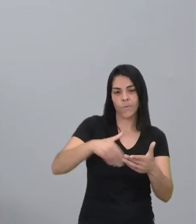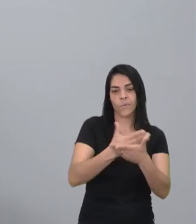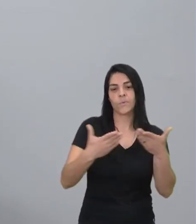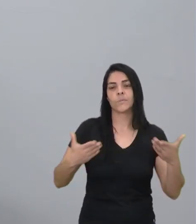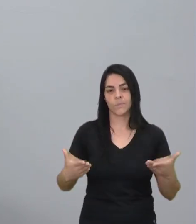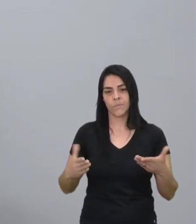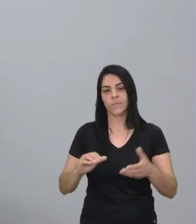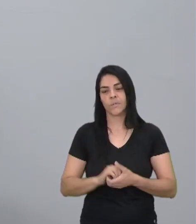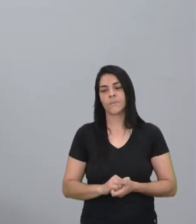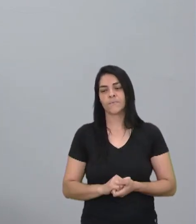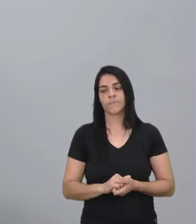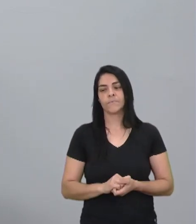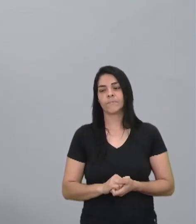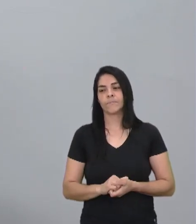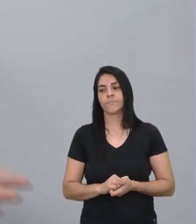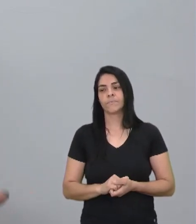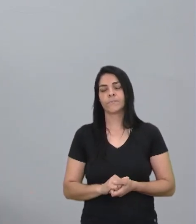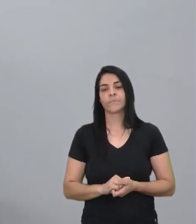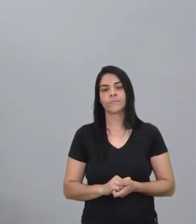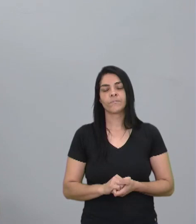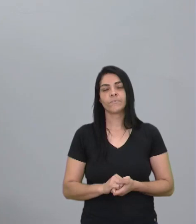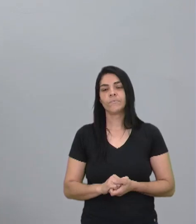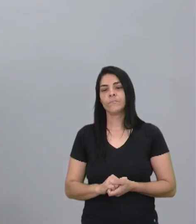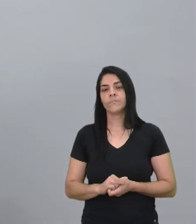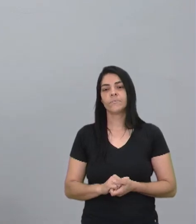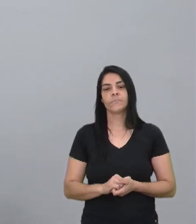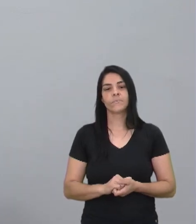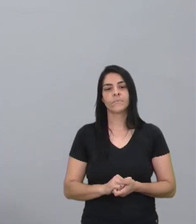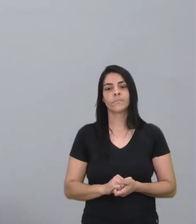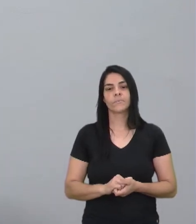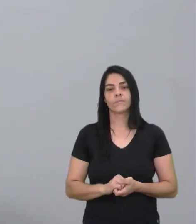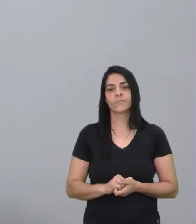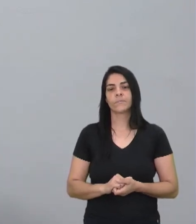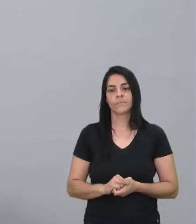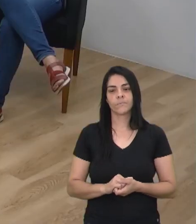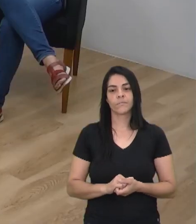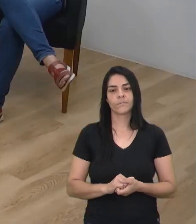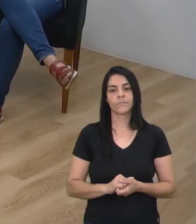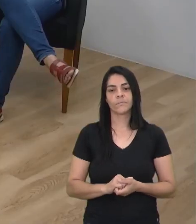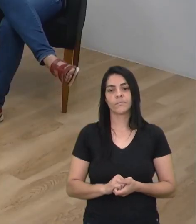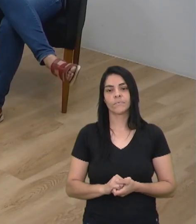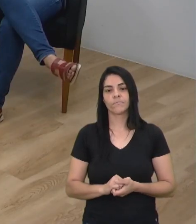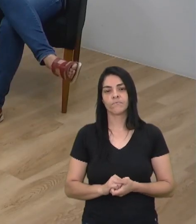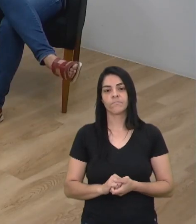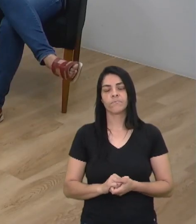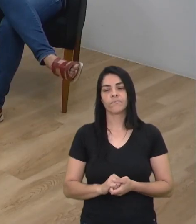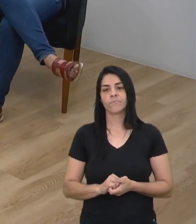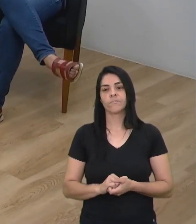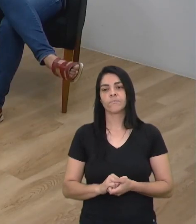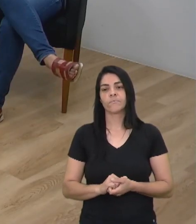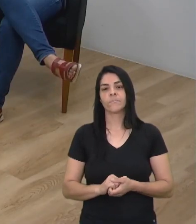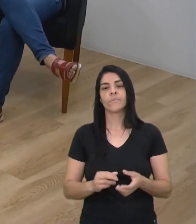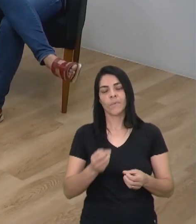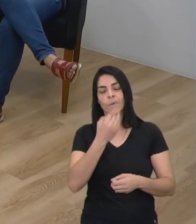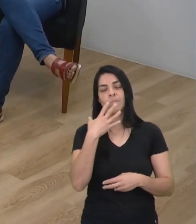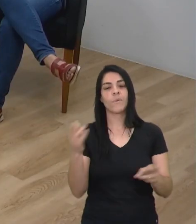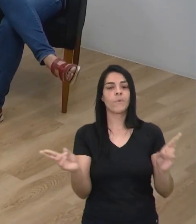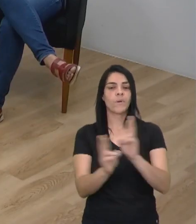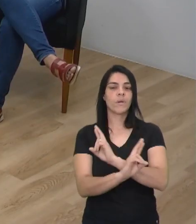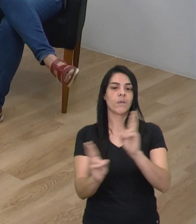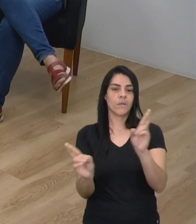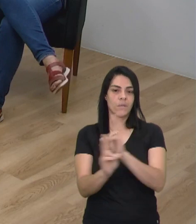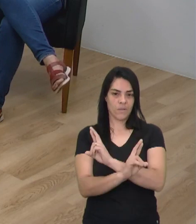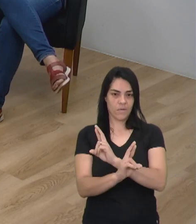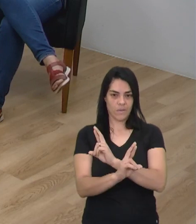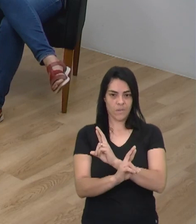que os recursos que a gente tem possam se prolongar aí por mais tempo. Perfeito, Fabi. Muito bom aí essa relação do componente